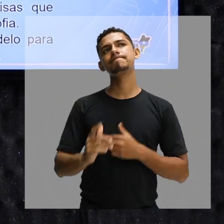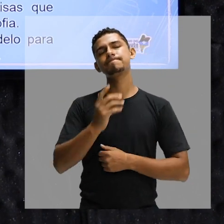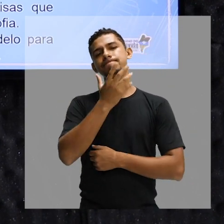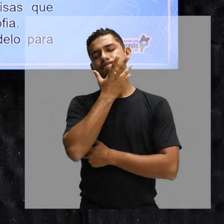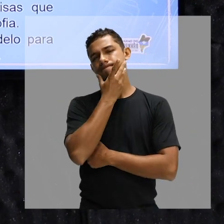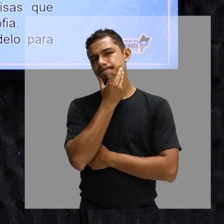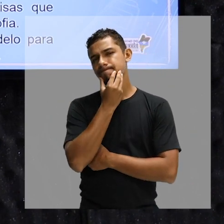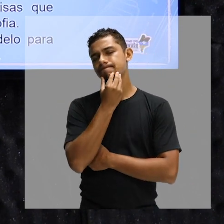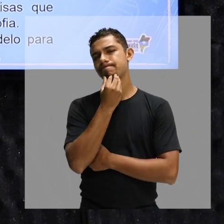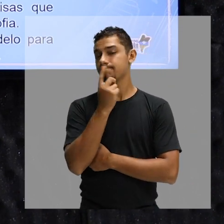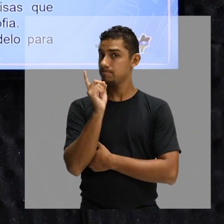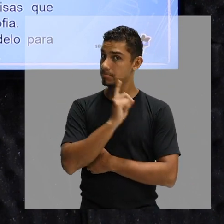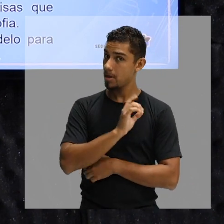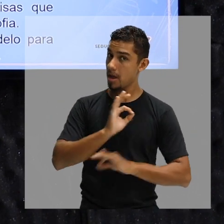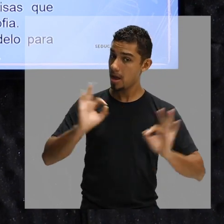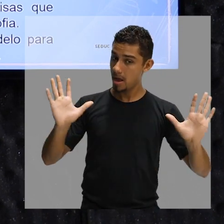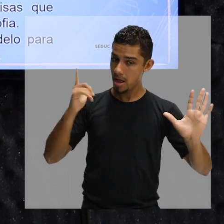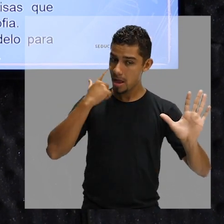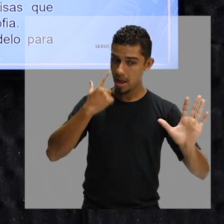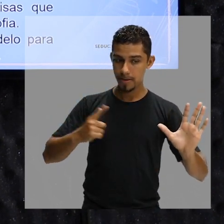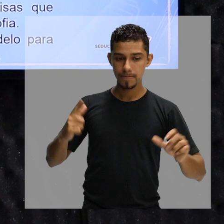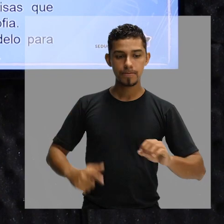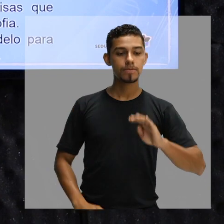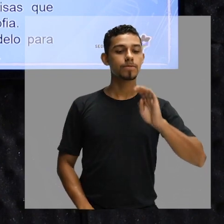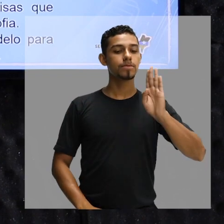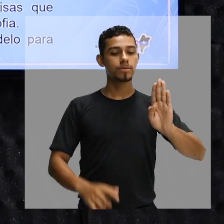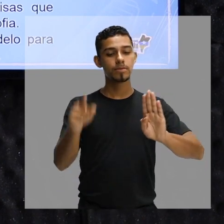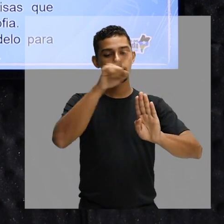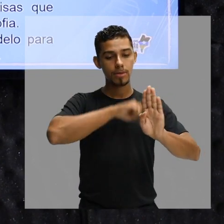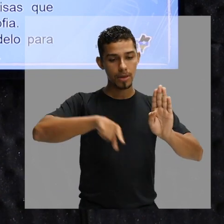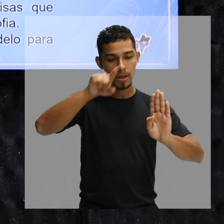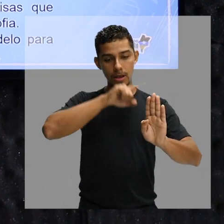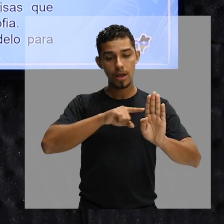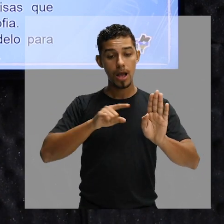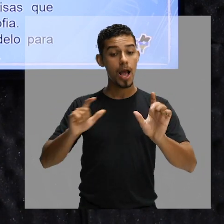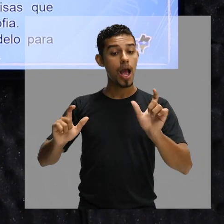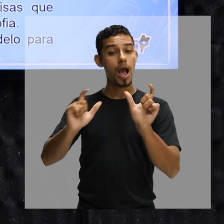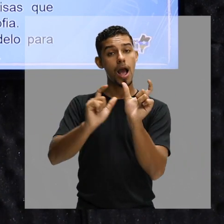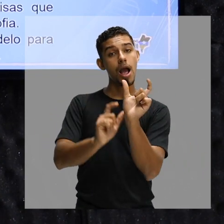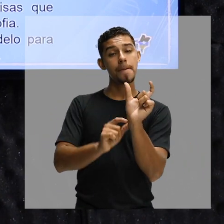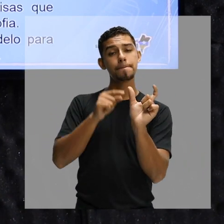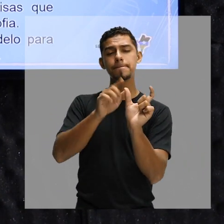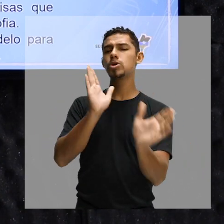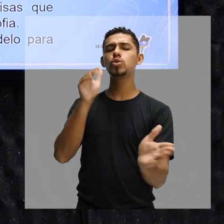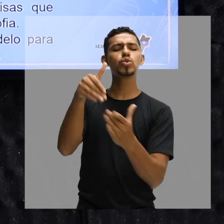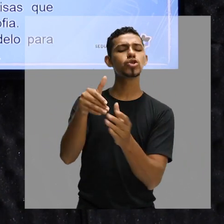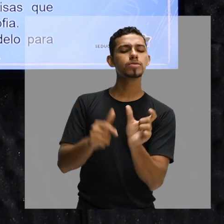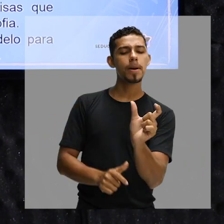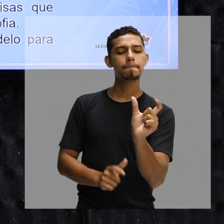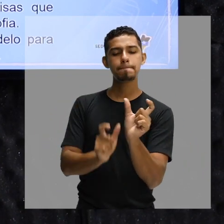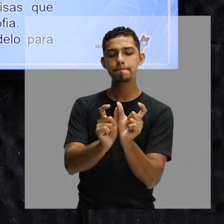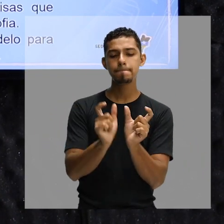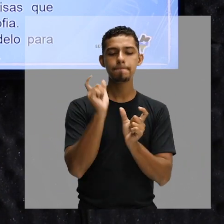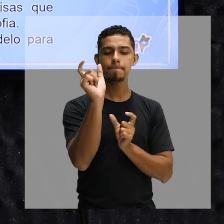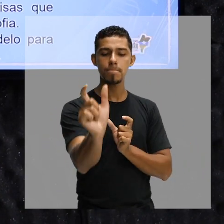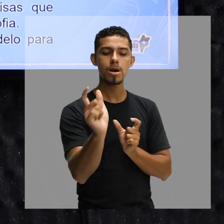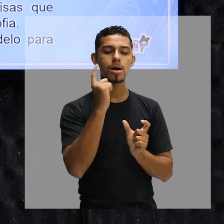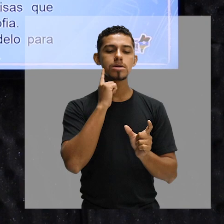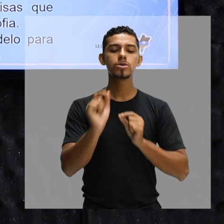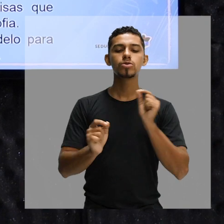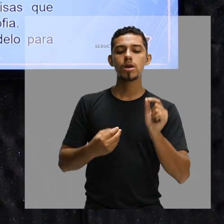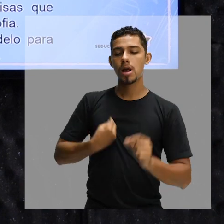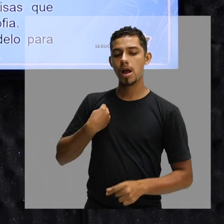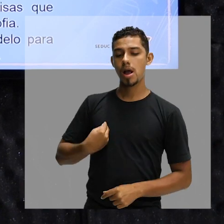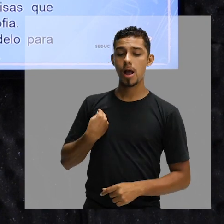né? Mas vamos lá. Oferecer a última palavra, olha só, acerca das coisas que